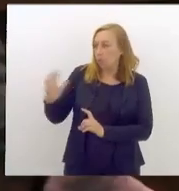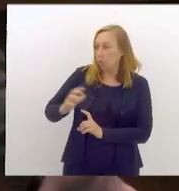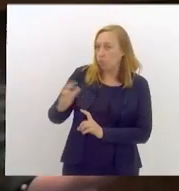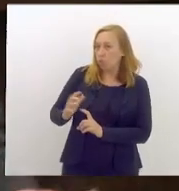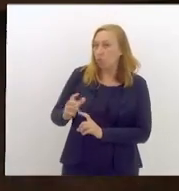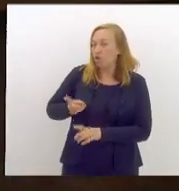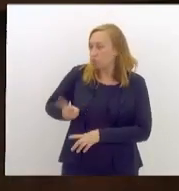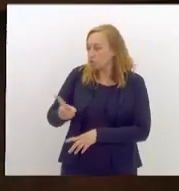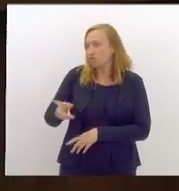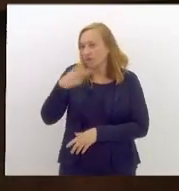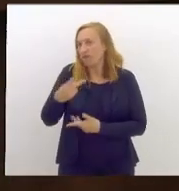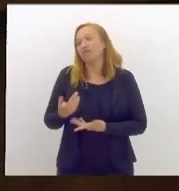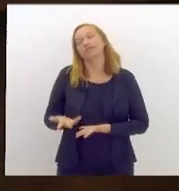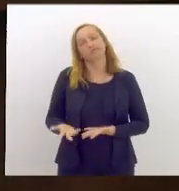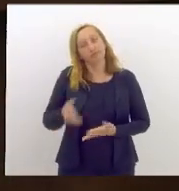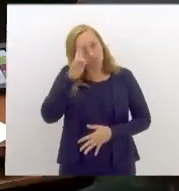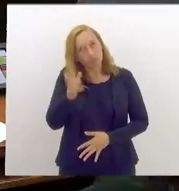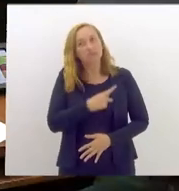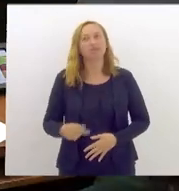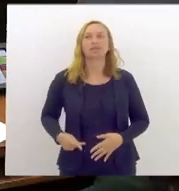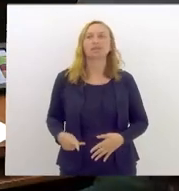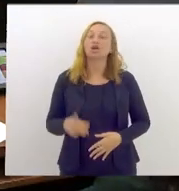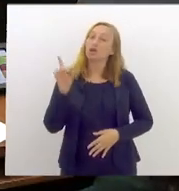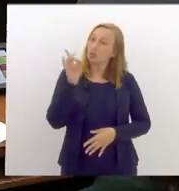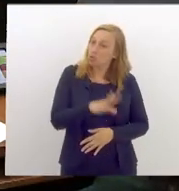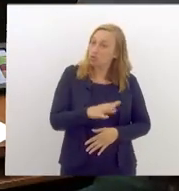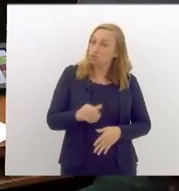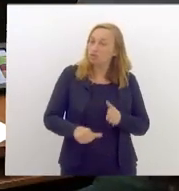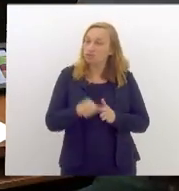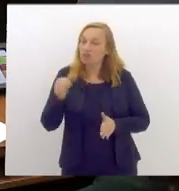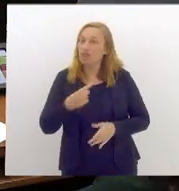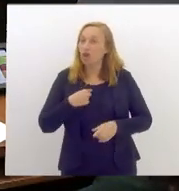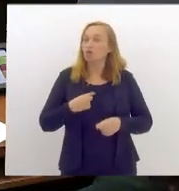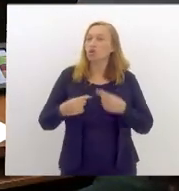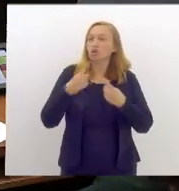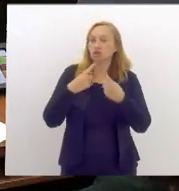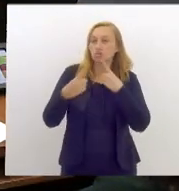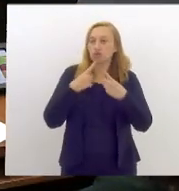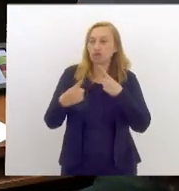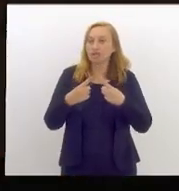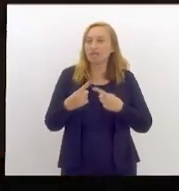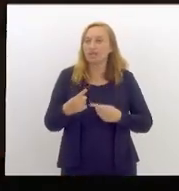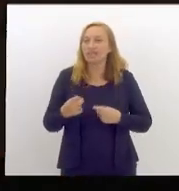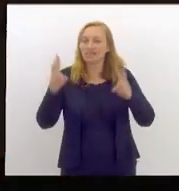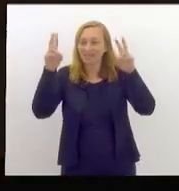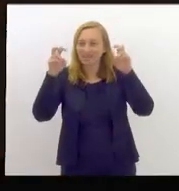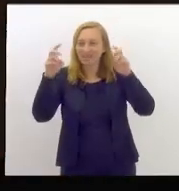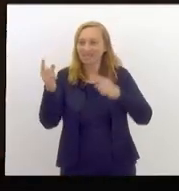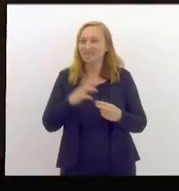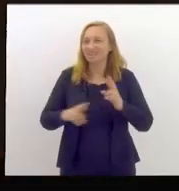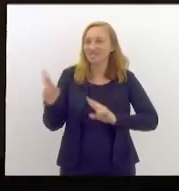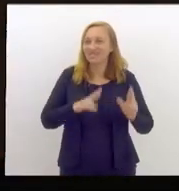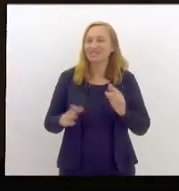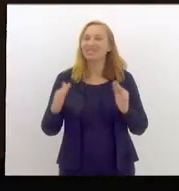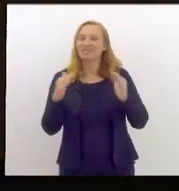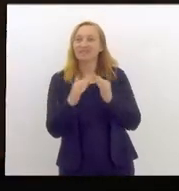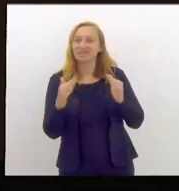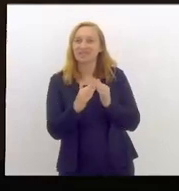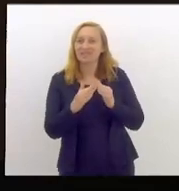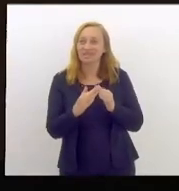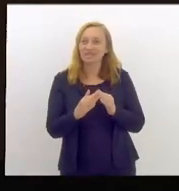Continua Senhor presidente a última vez que eu discuti alguma questão relacionada aqui nessa casa